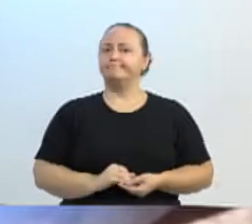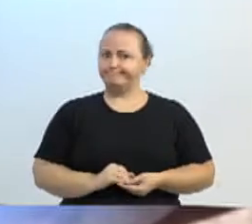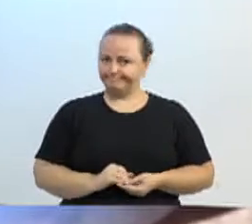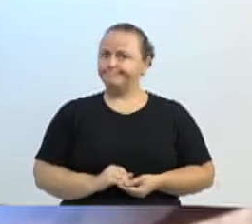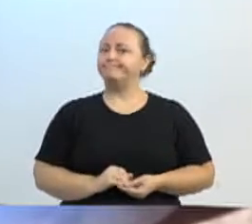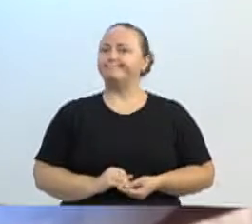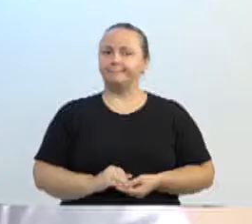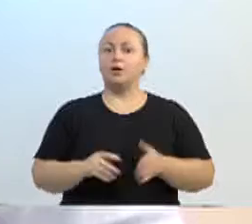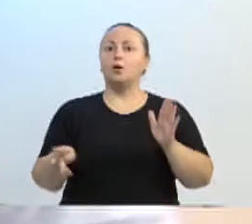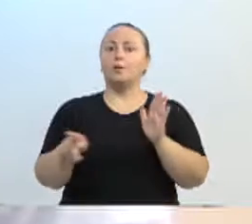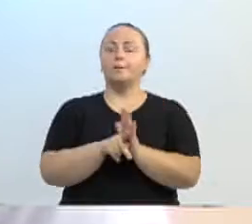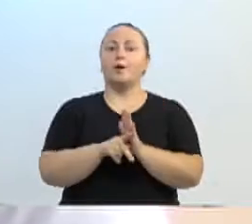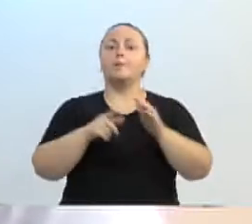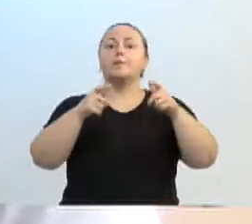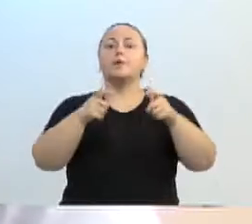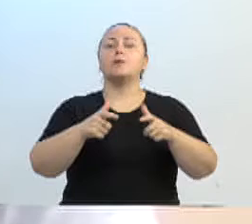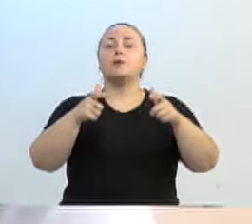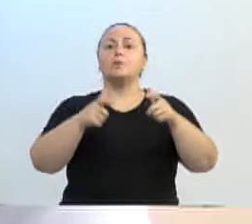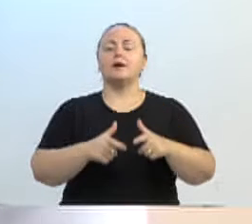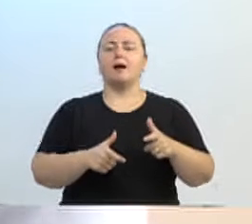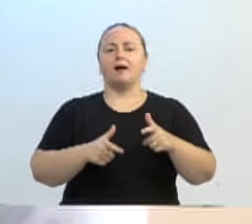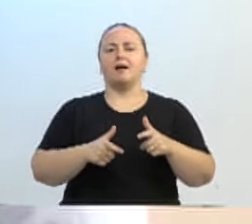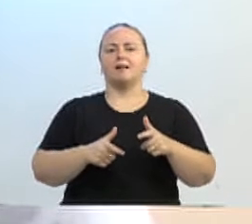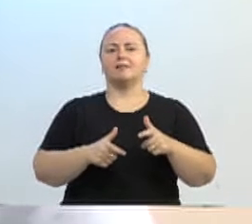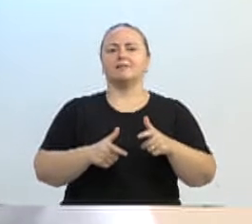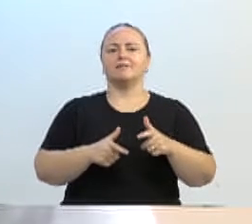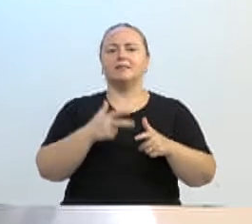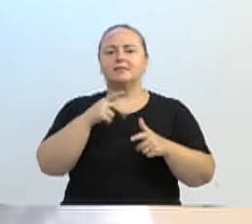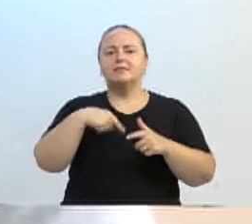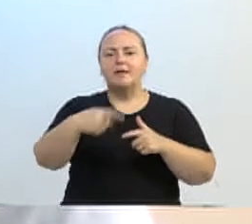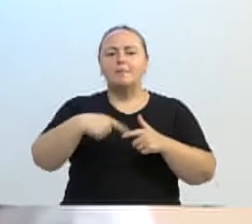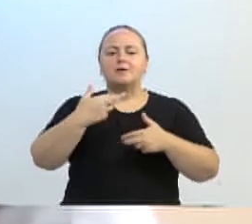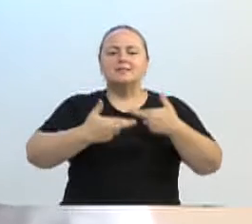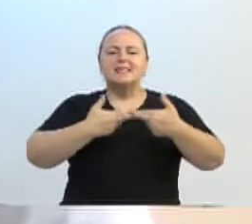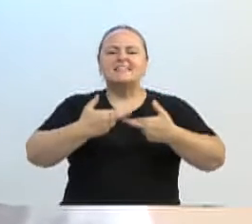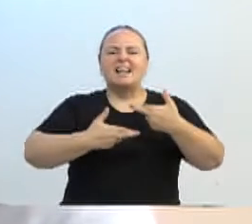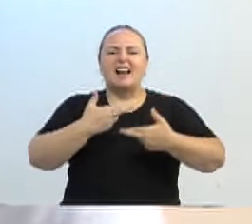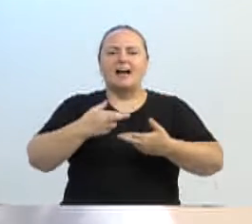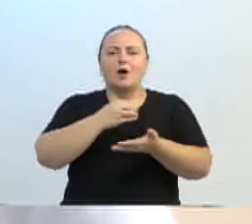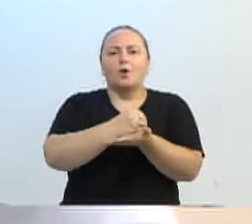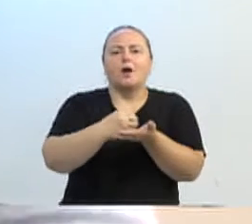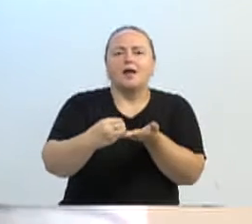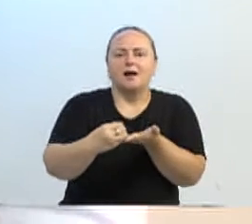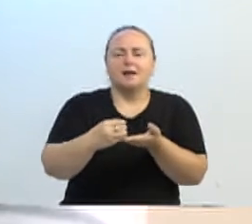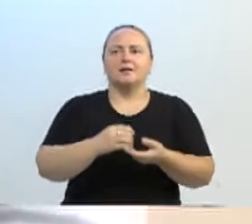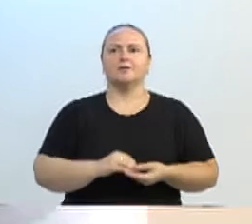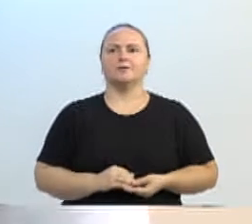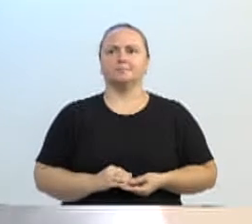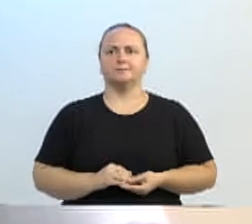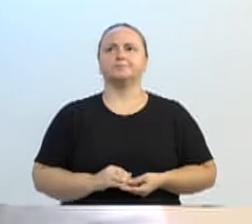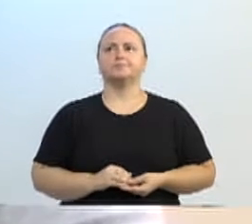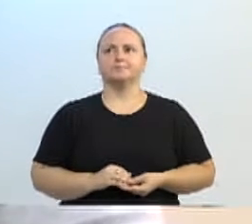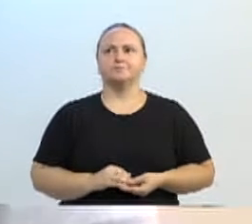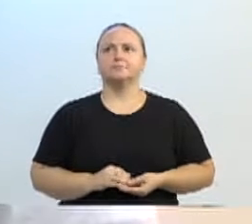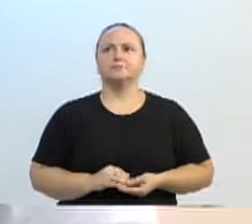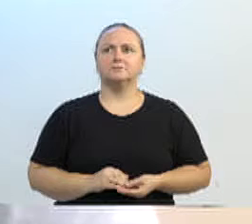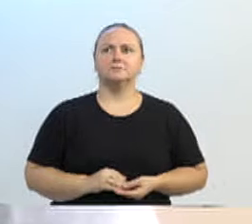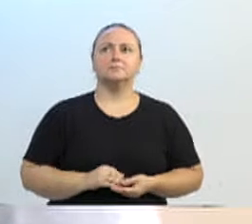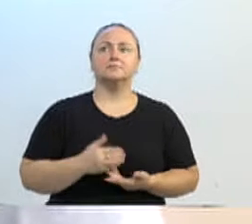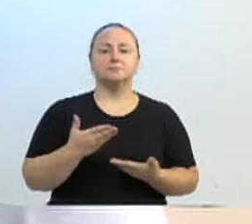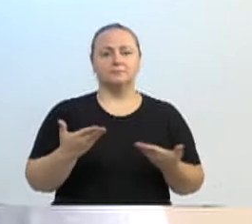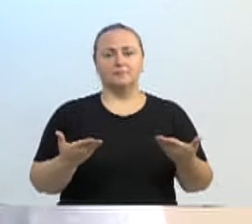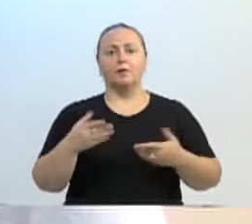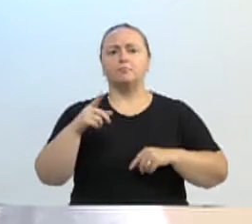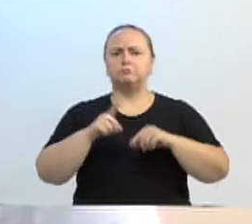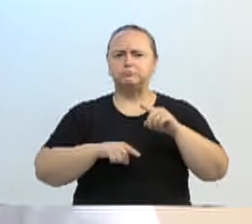de compostagem. Esse produto, os próprios mercados, eles pagam para fazer a coleta, é destinado para essas ONGs,